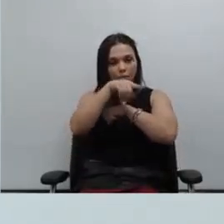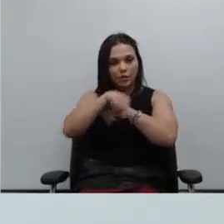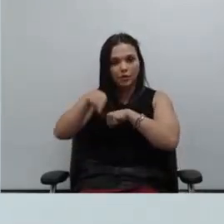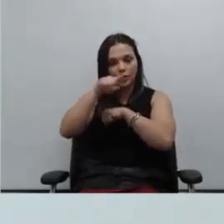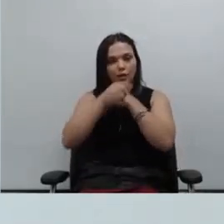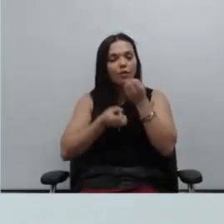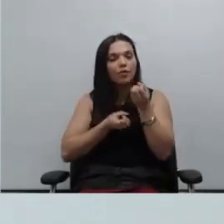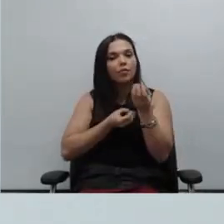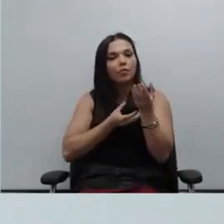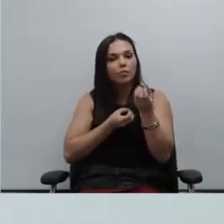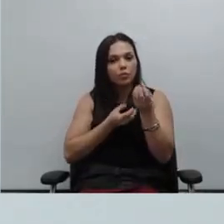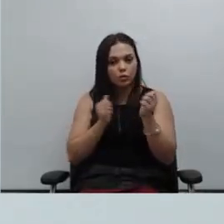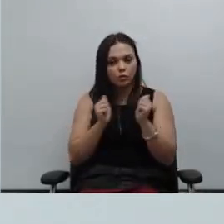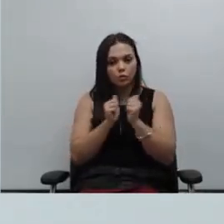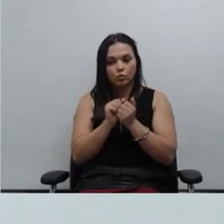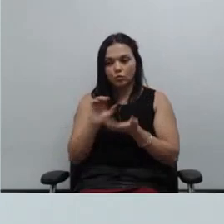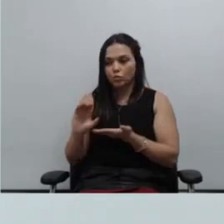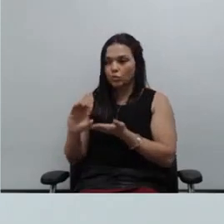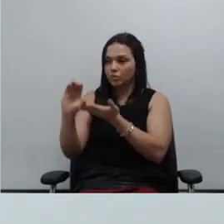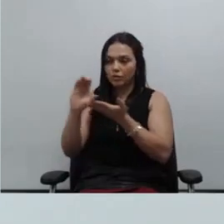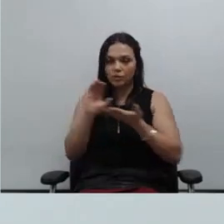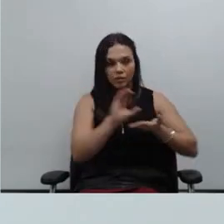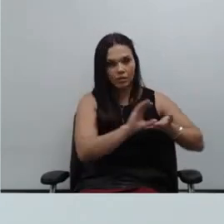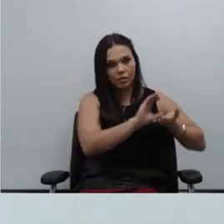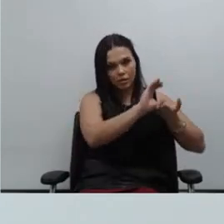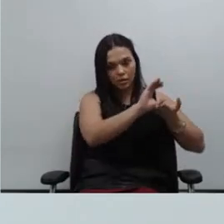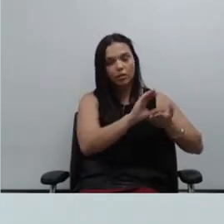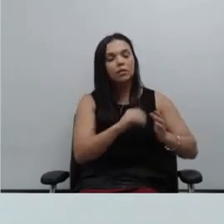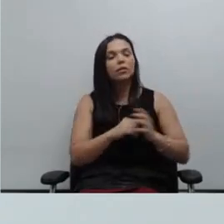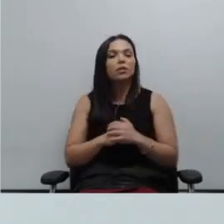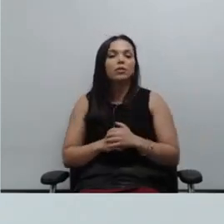com os novos conselheiros natos, eu